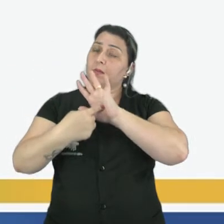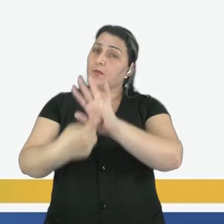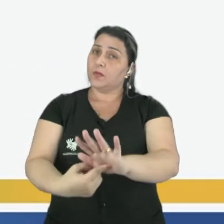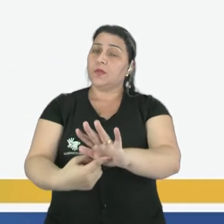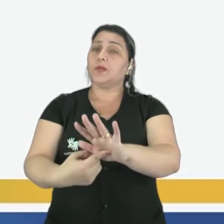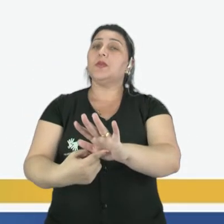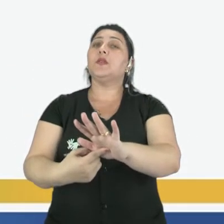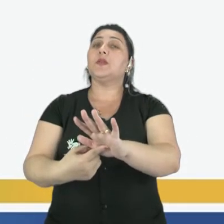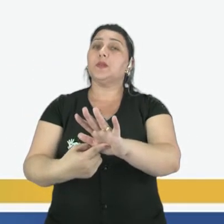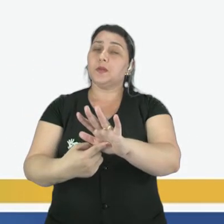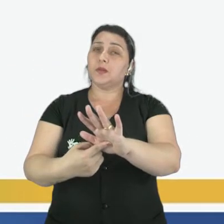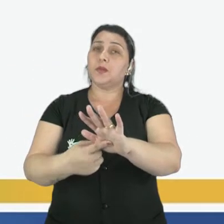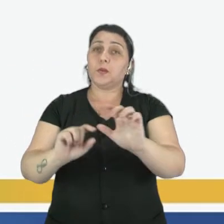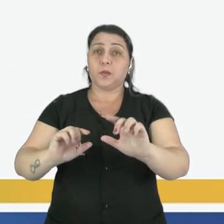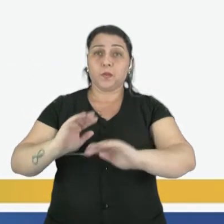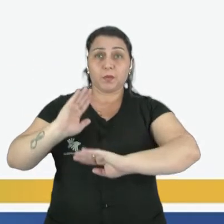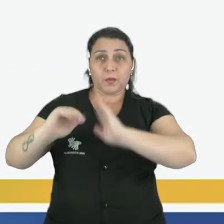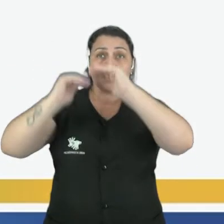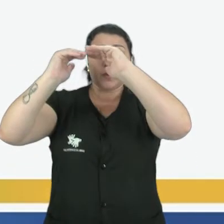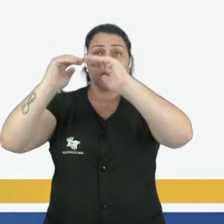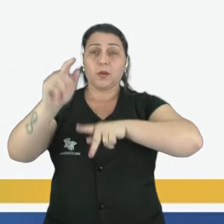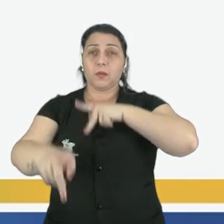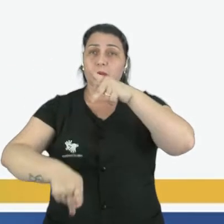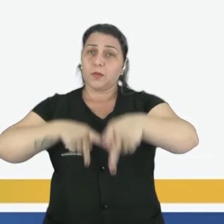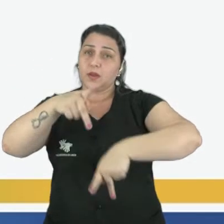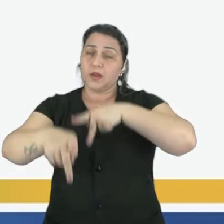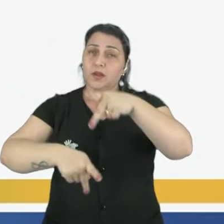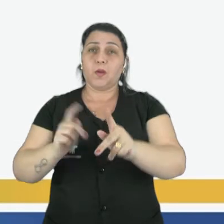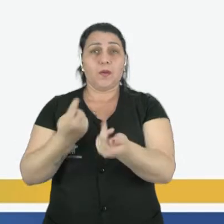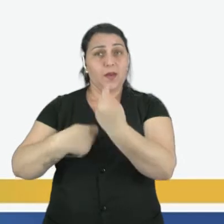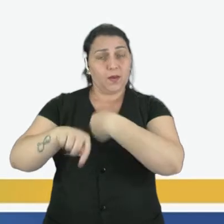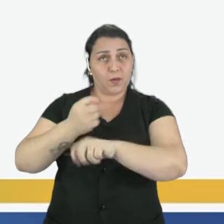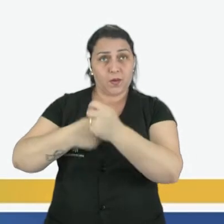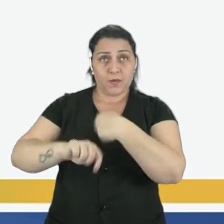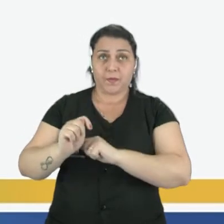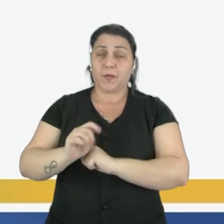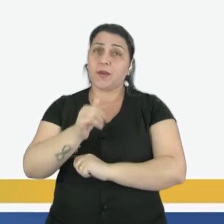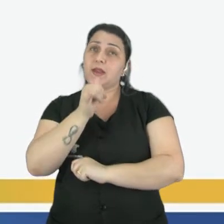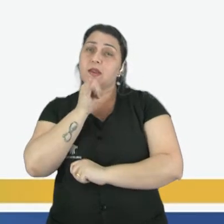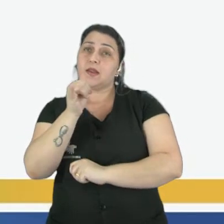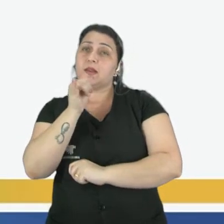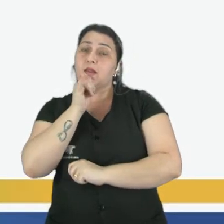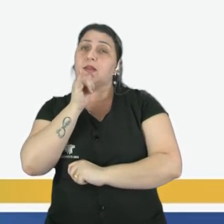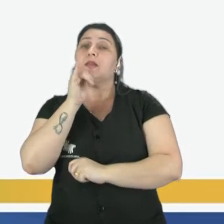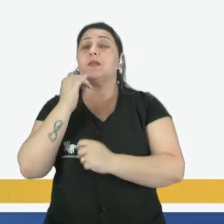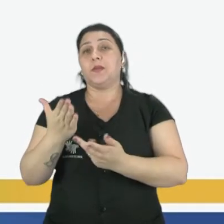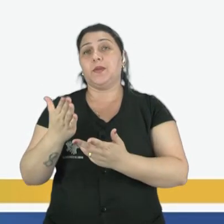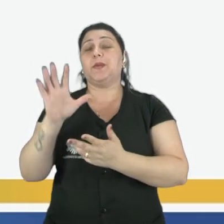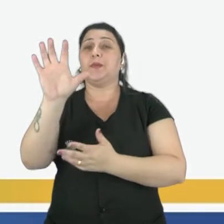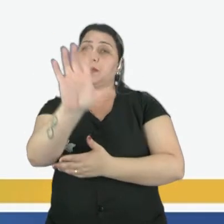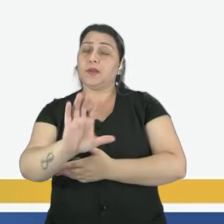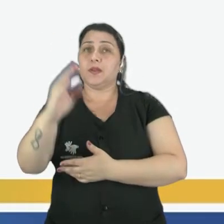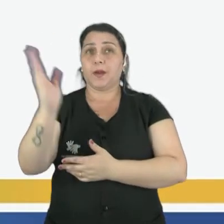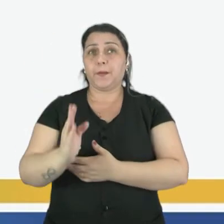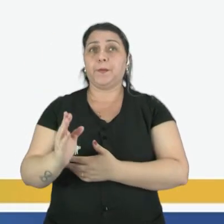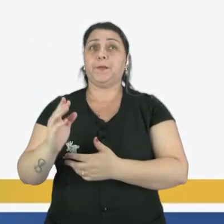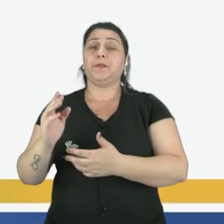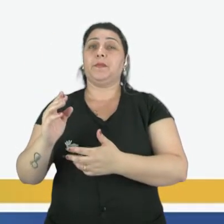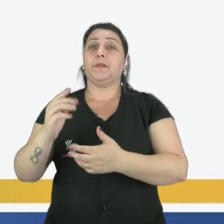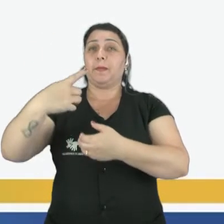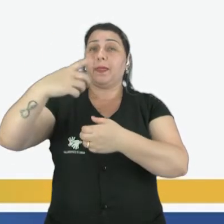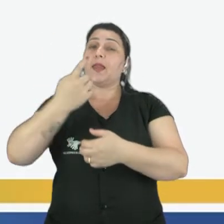globais devem ser definidas como as cidades que são referências, não somente em torno de si, mas há